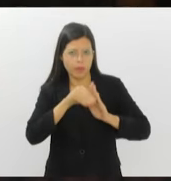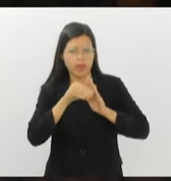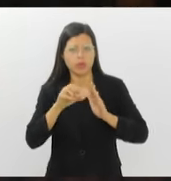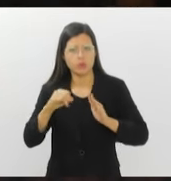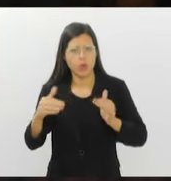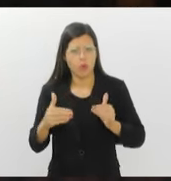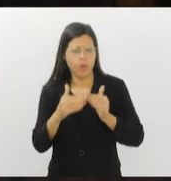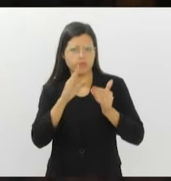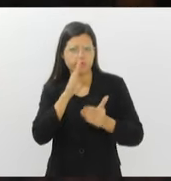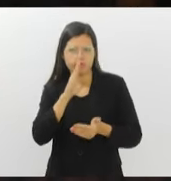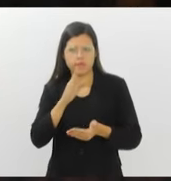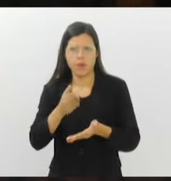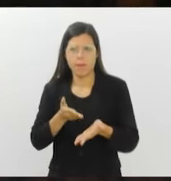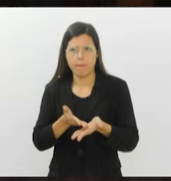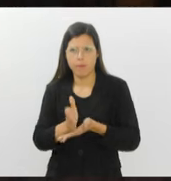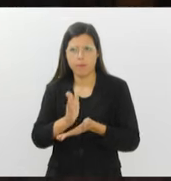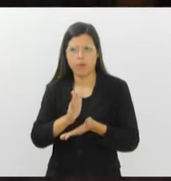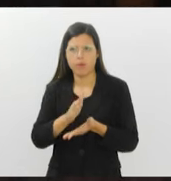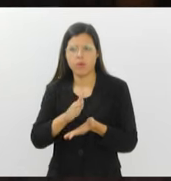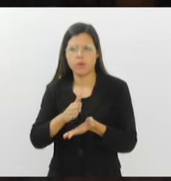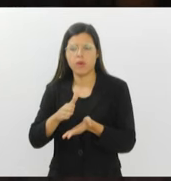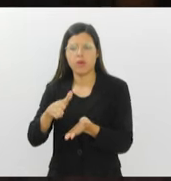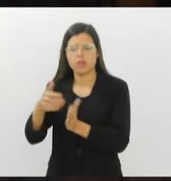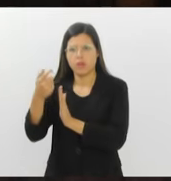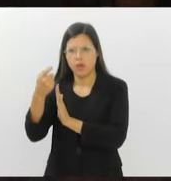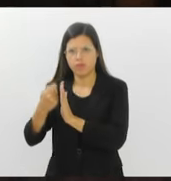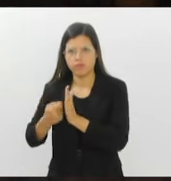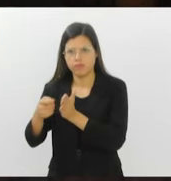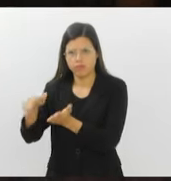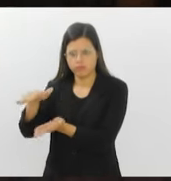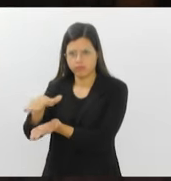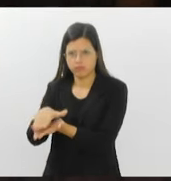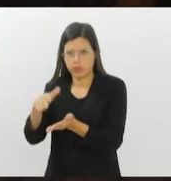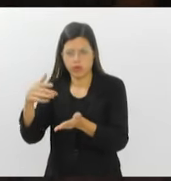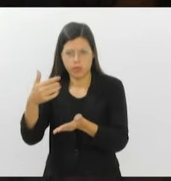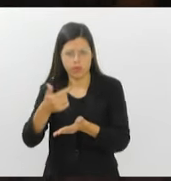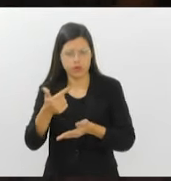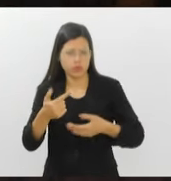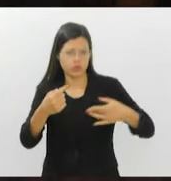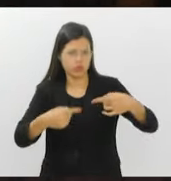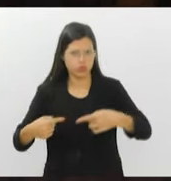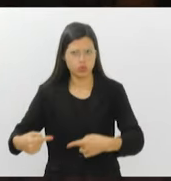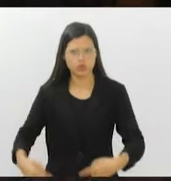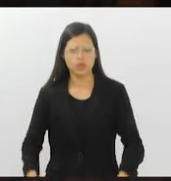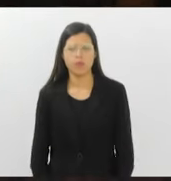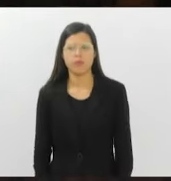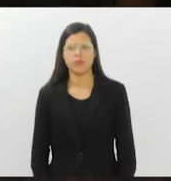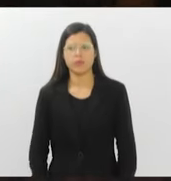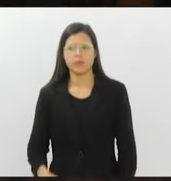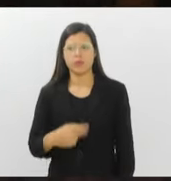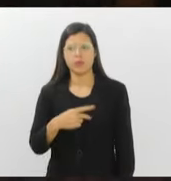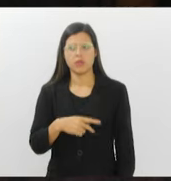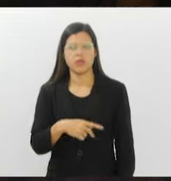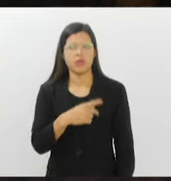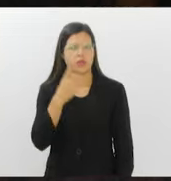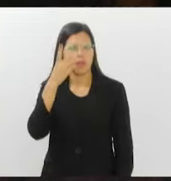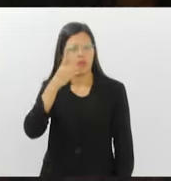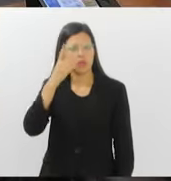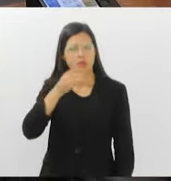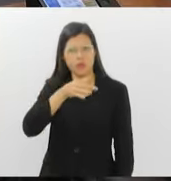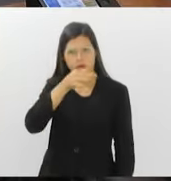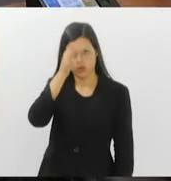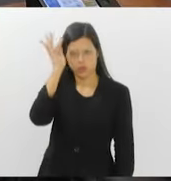aprovam, permaneçam como estão, aprovado. Vai a redação do vencido para a segunda discussão. Presidente. Deputado Fred Pacheco, por